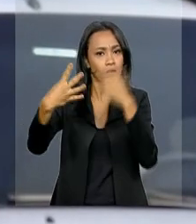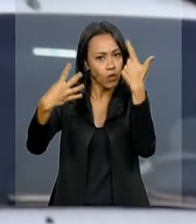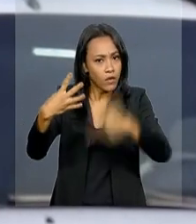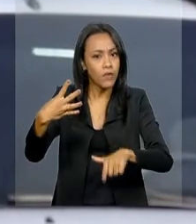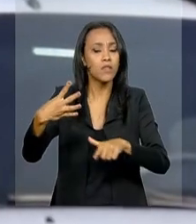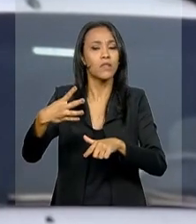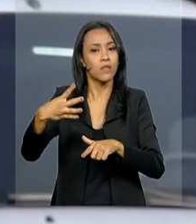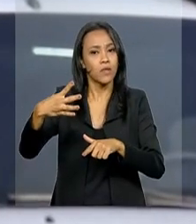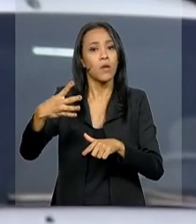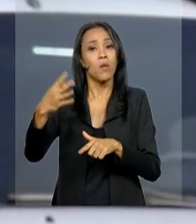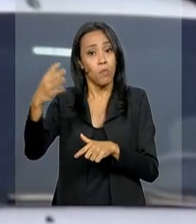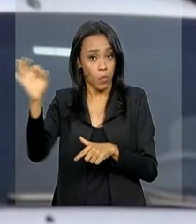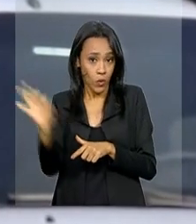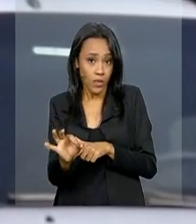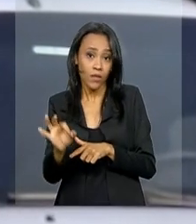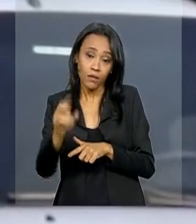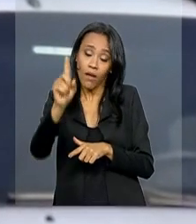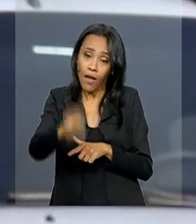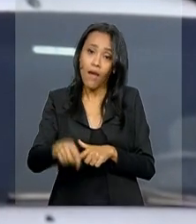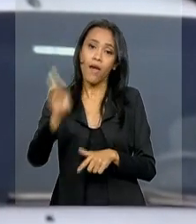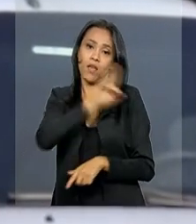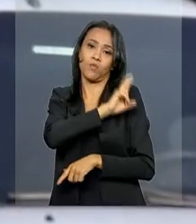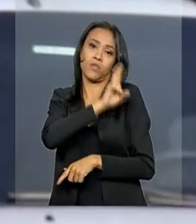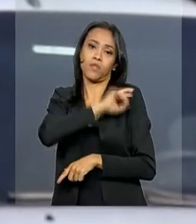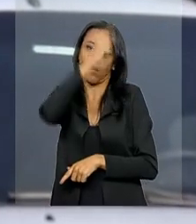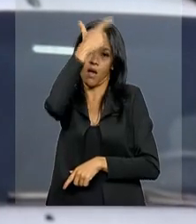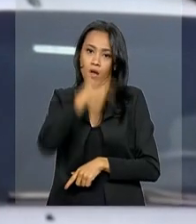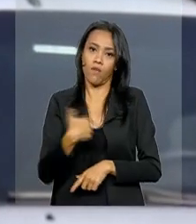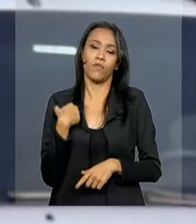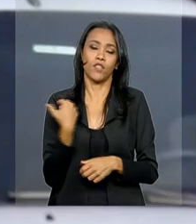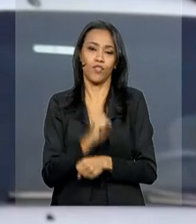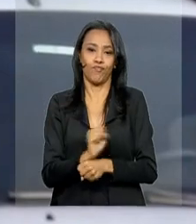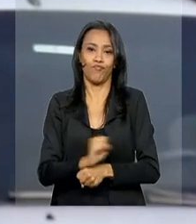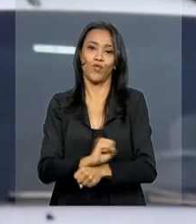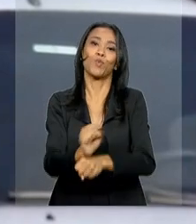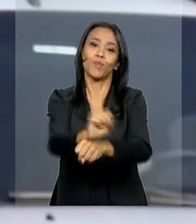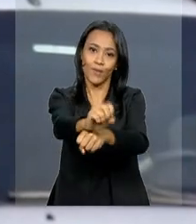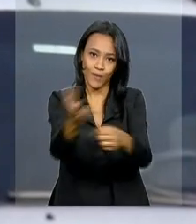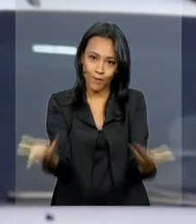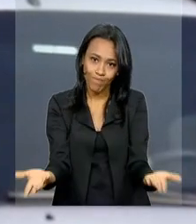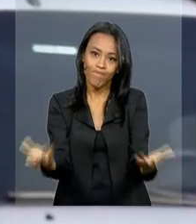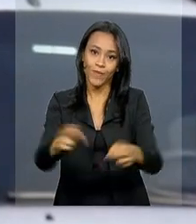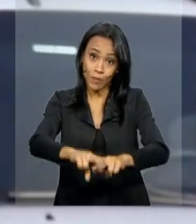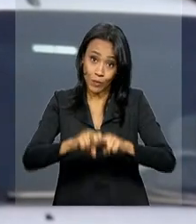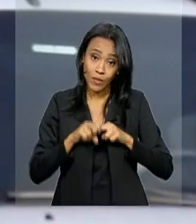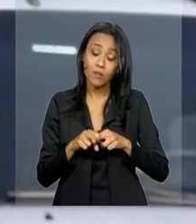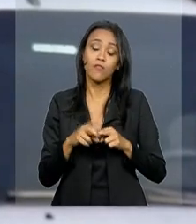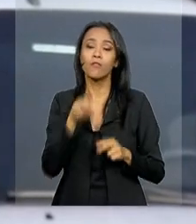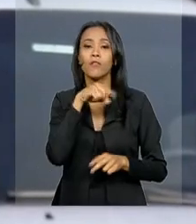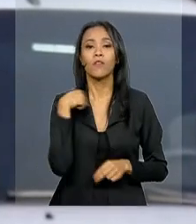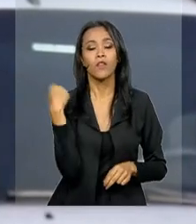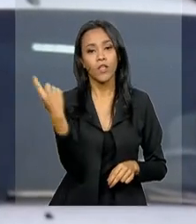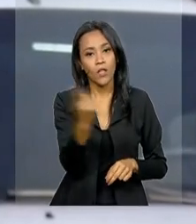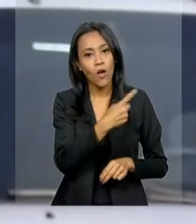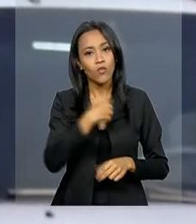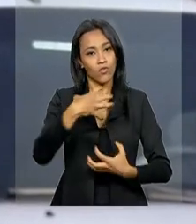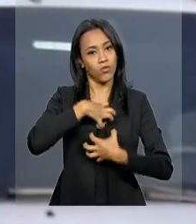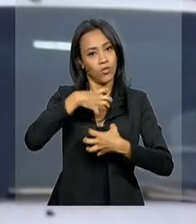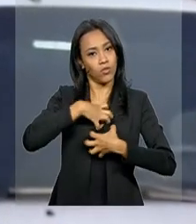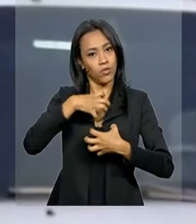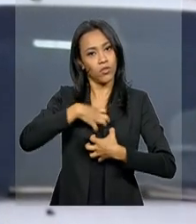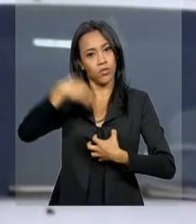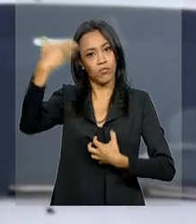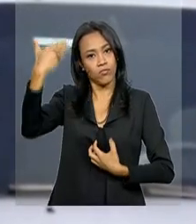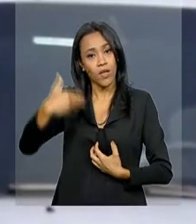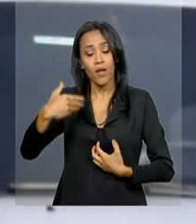são ocorridas pela responsabilidade direta ou indireta dos usuários, quer dizer, dos motoristas. Por isso que a nossa atitude, a nossa atividade